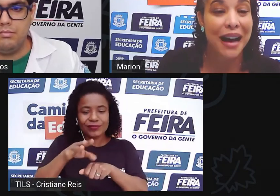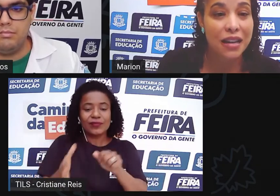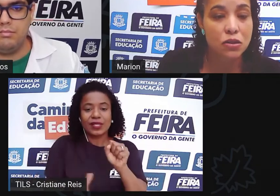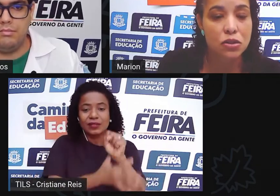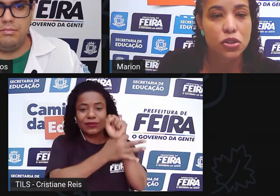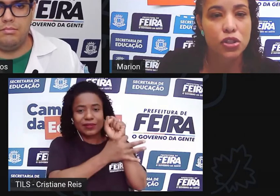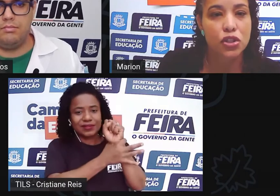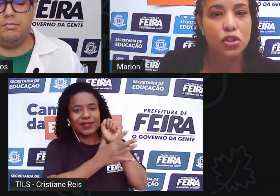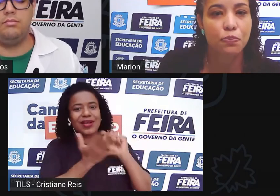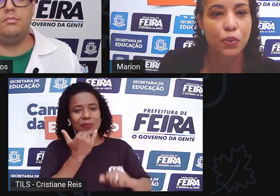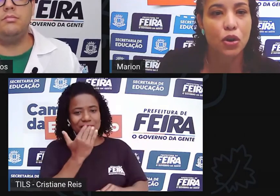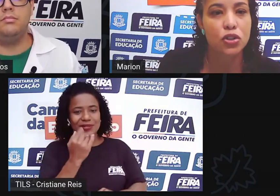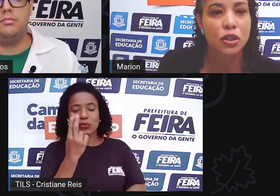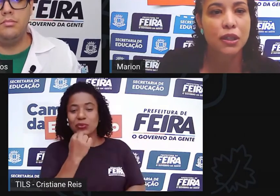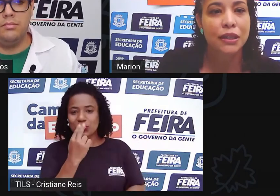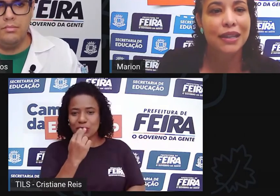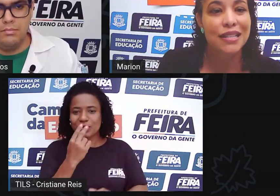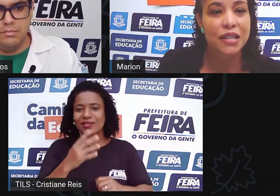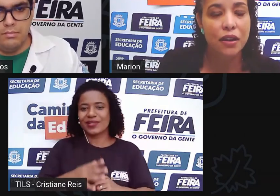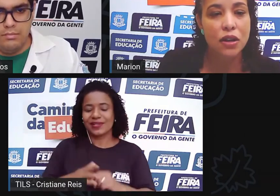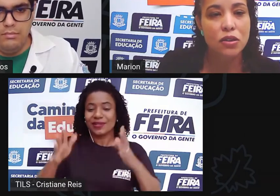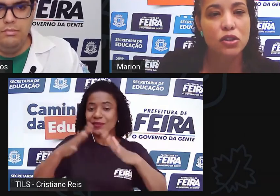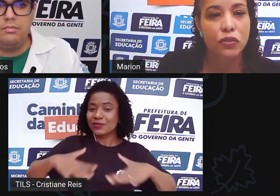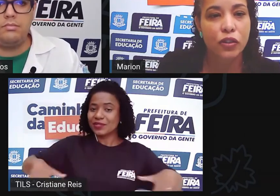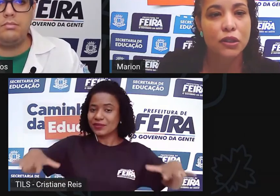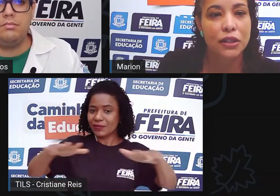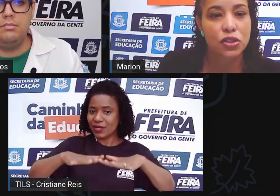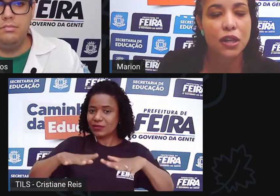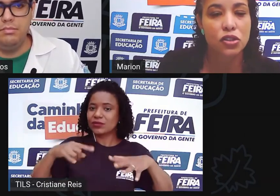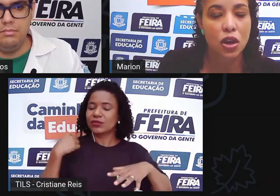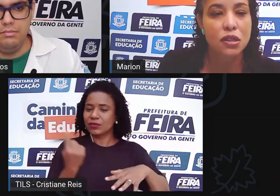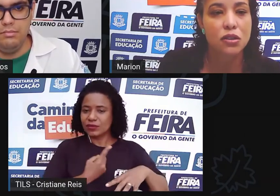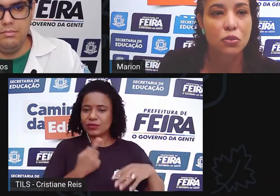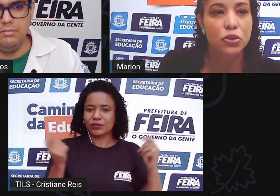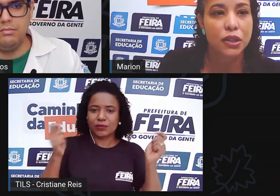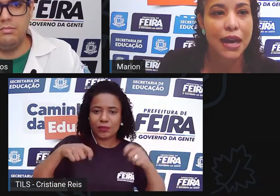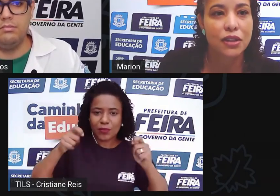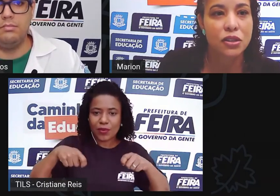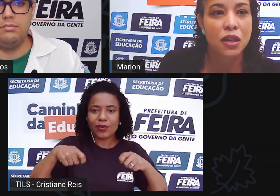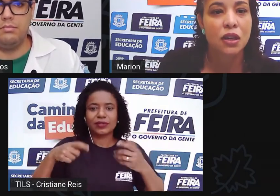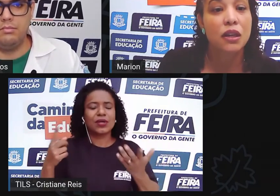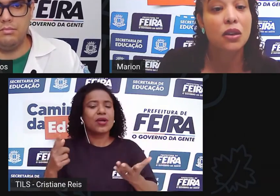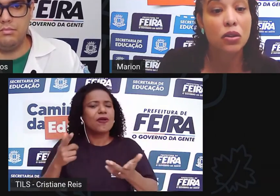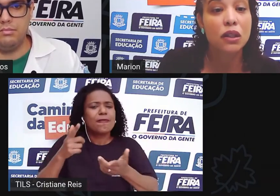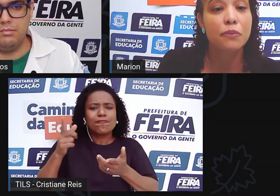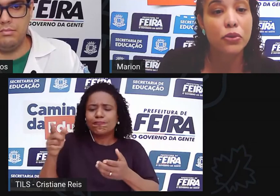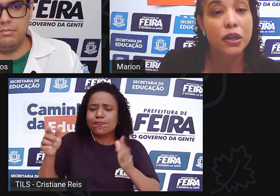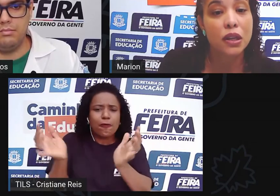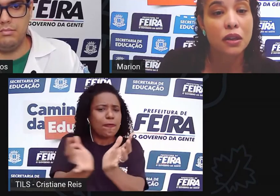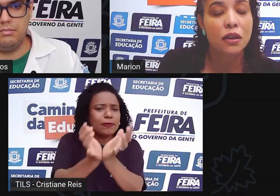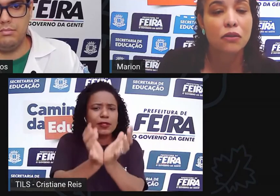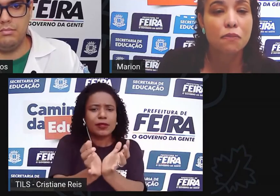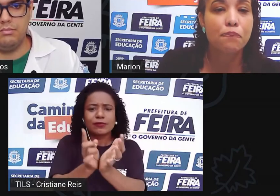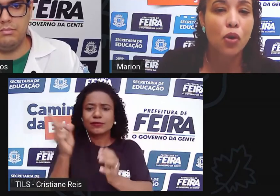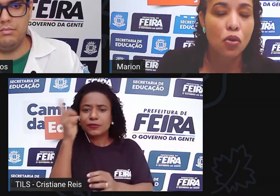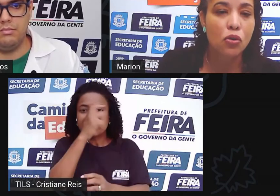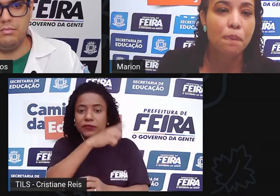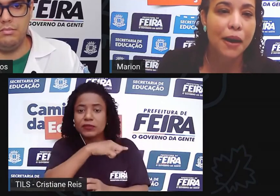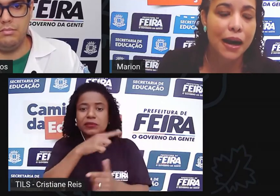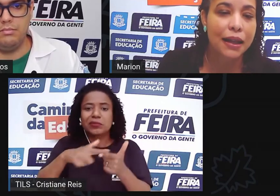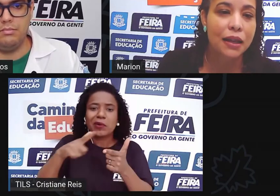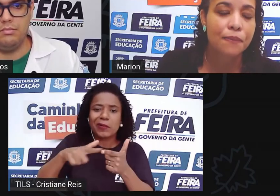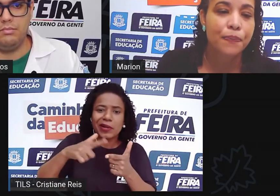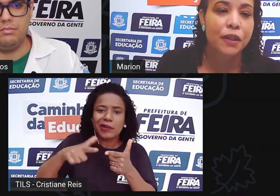os espaços onde a gente pode trazer quais são as dificuldades das nossas comunidades e contribuir um